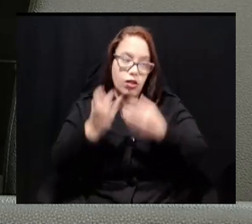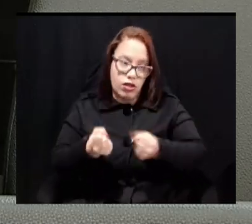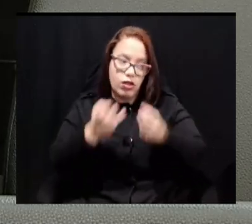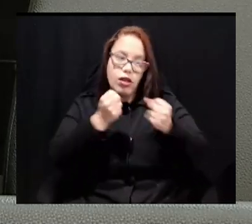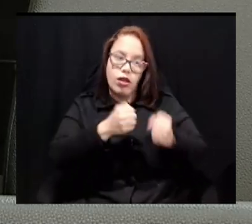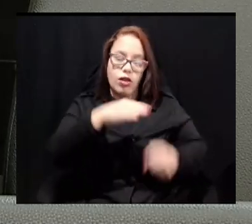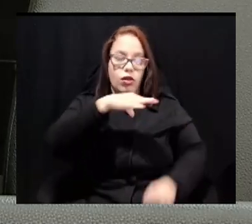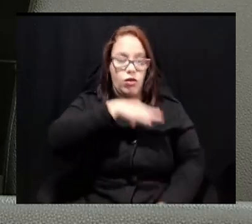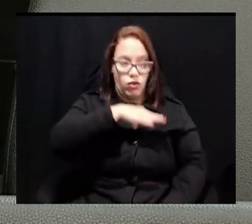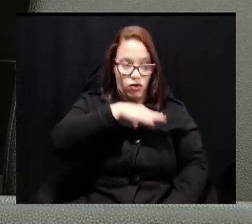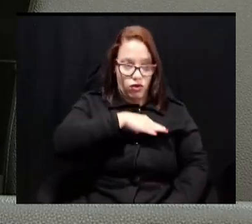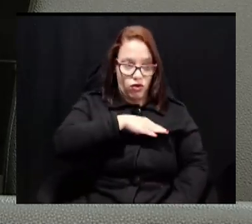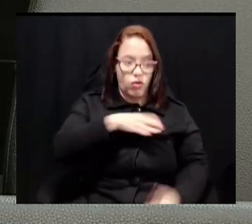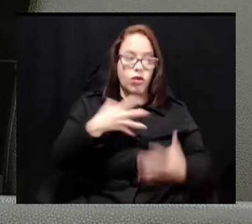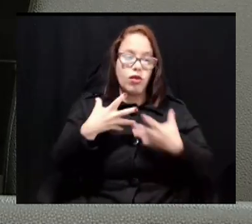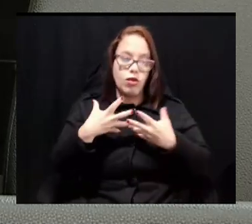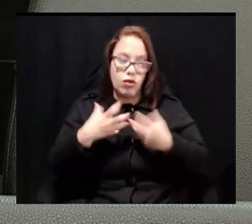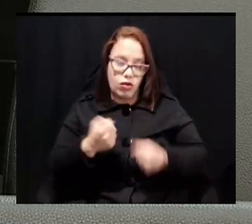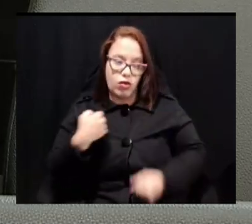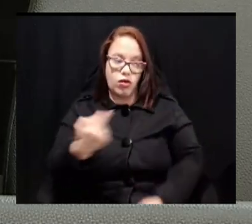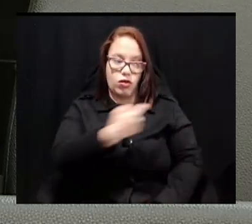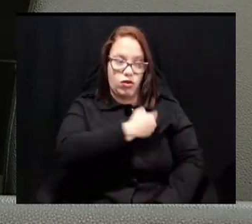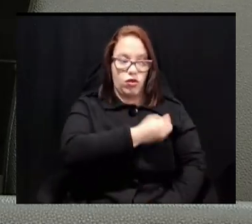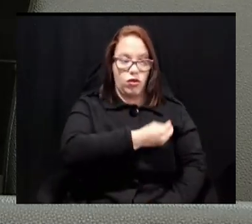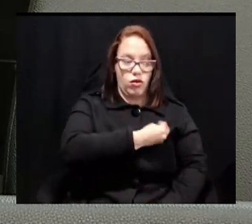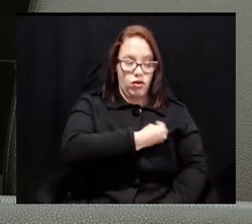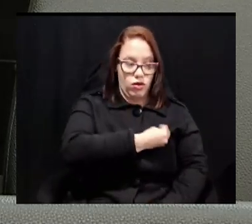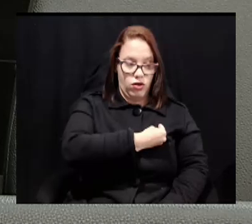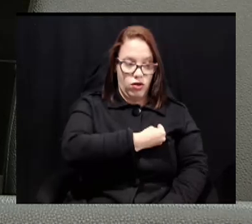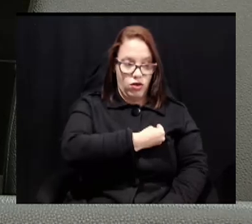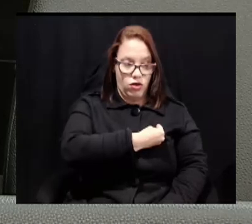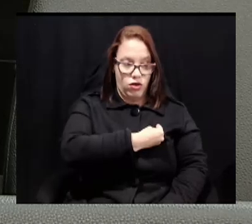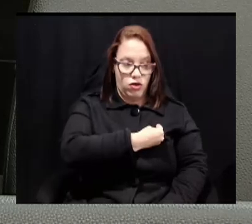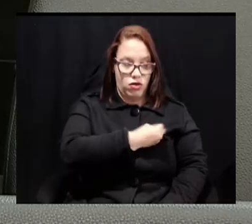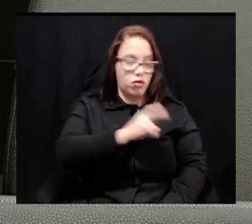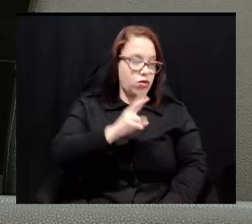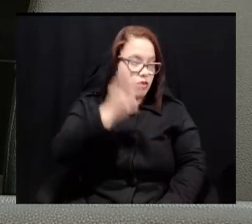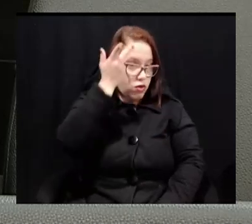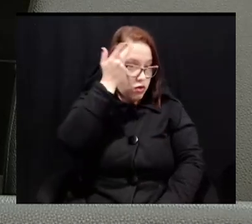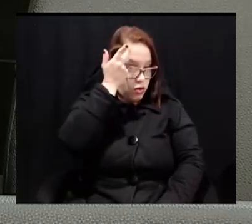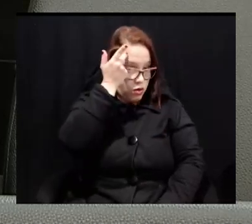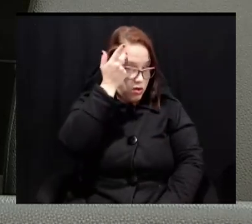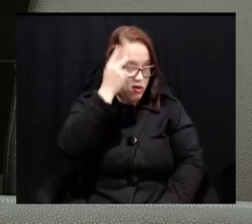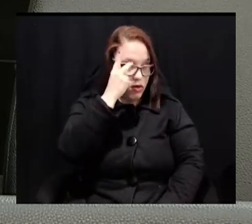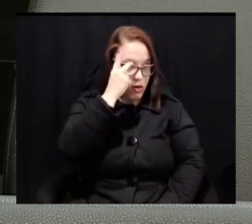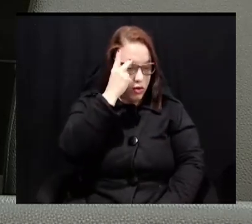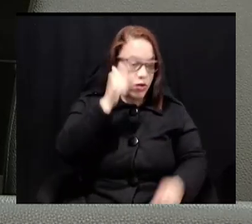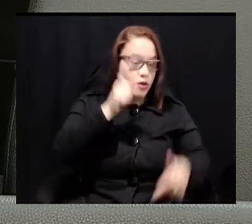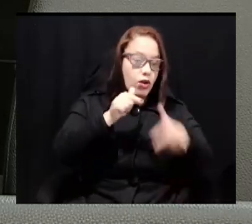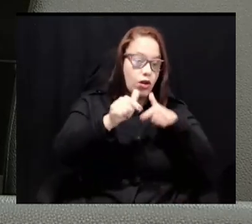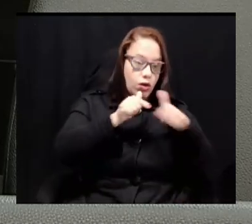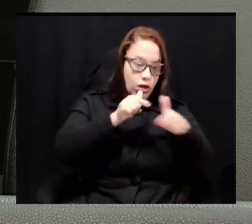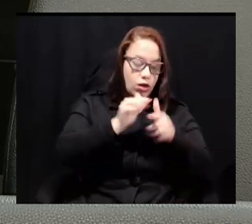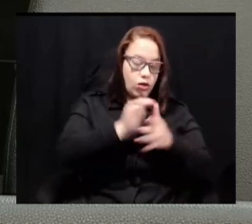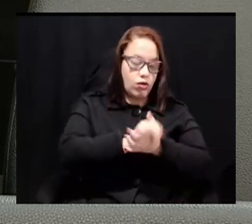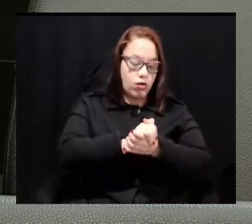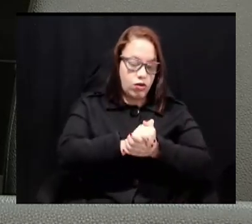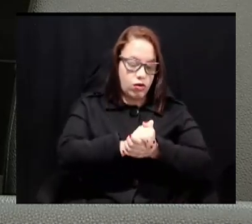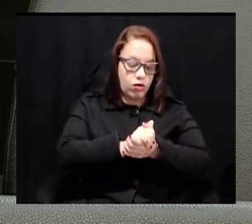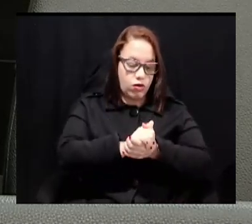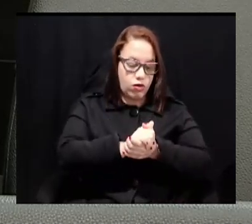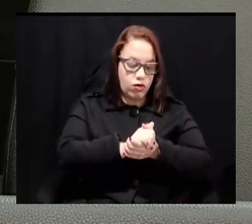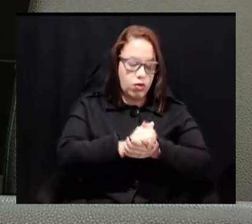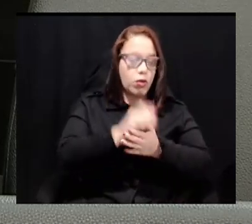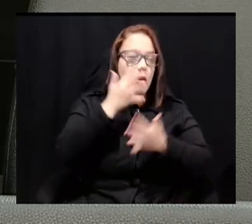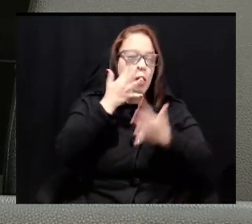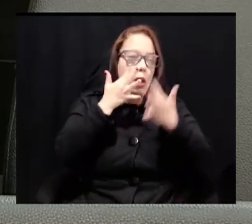vão ser adotadas na nossa vida secular e também no nosso âmbito de trabalho. E é interessante porque eu